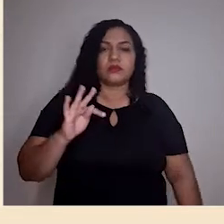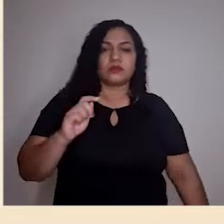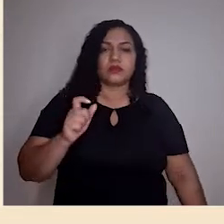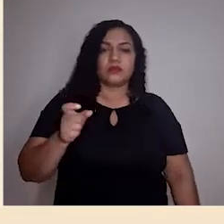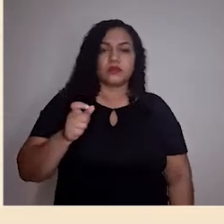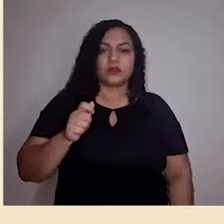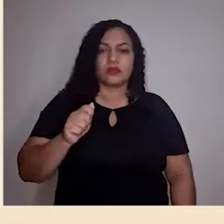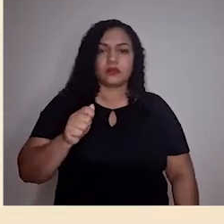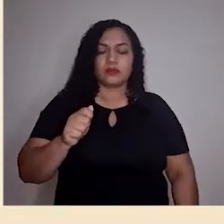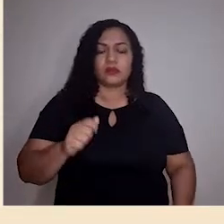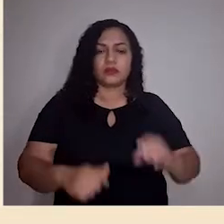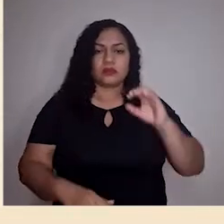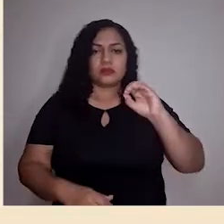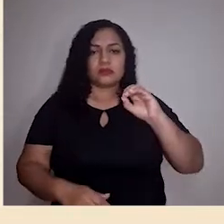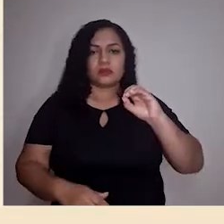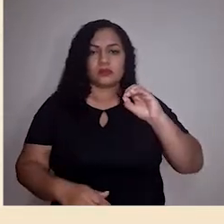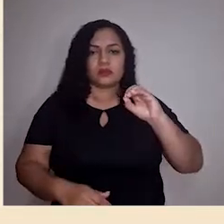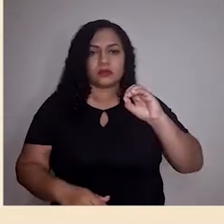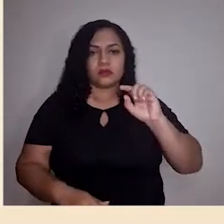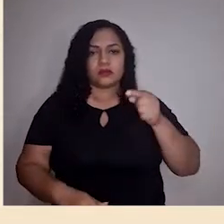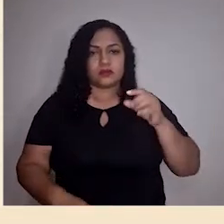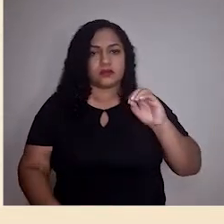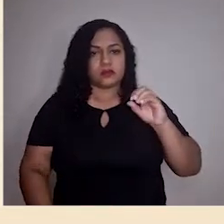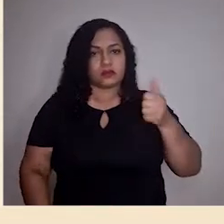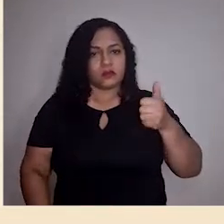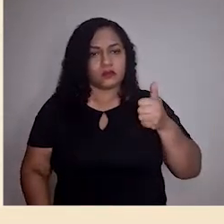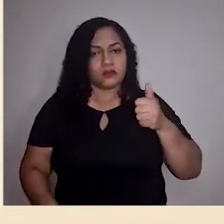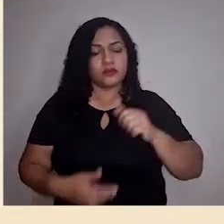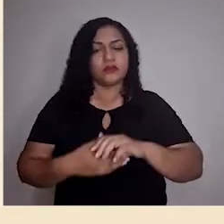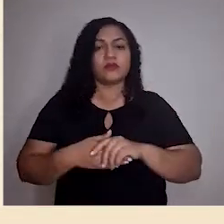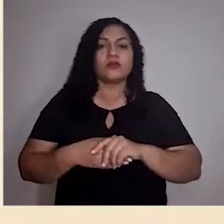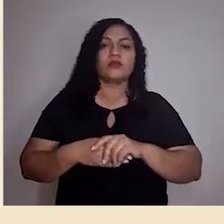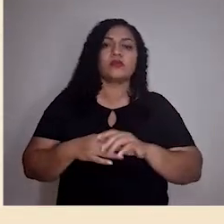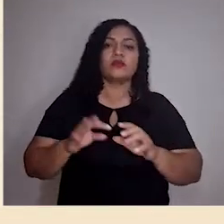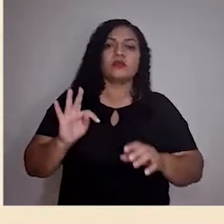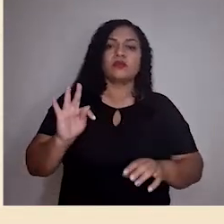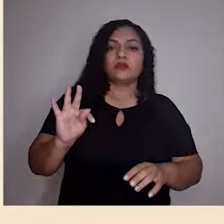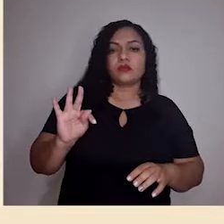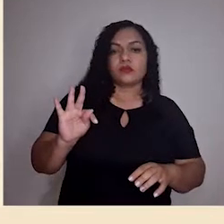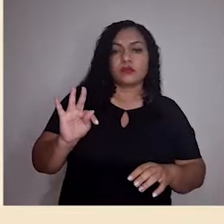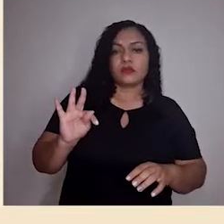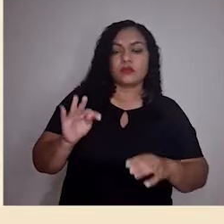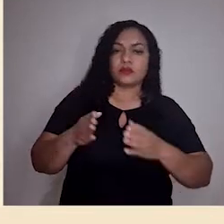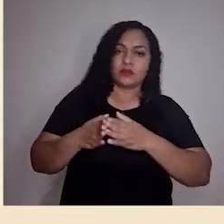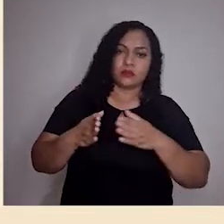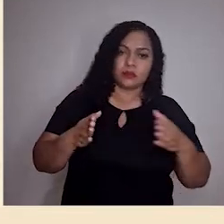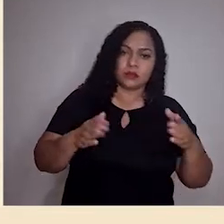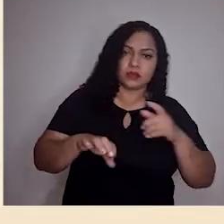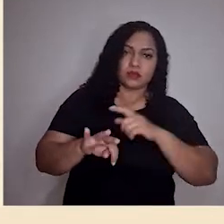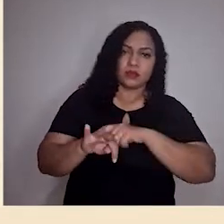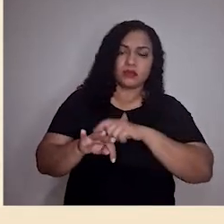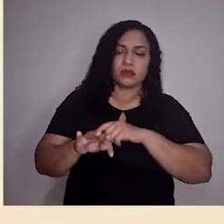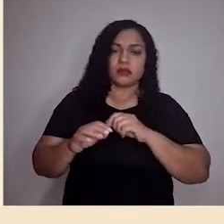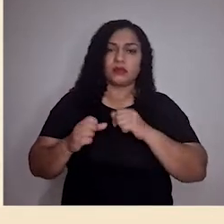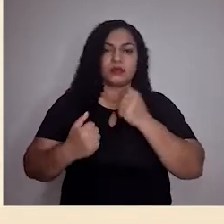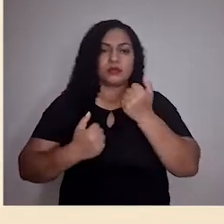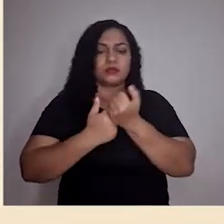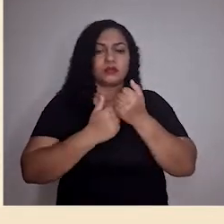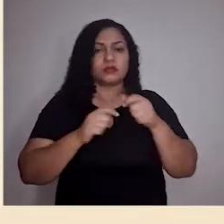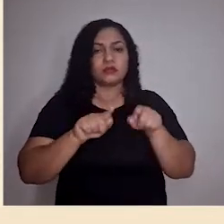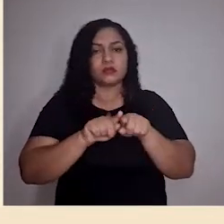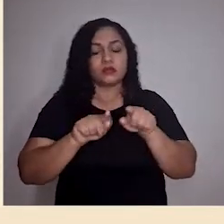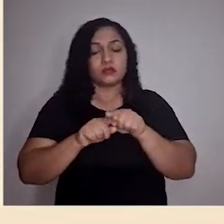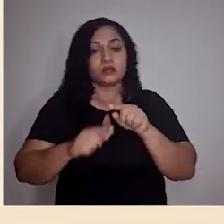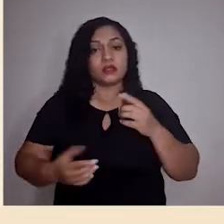taxa, 0,01, substituir aqui. E o tempo, 6 meses, substituir